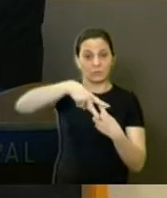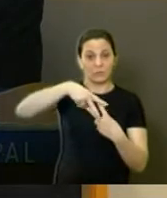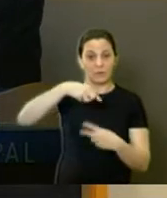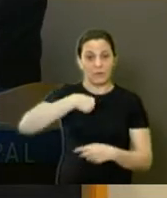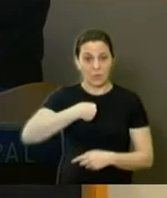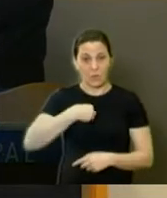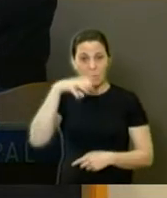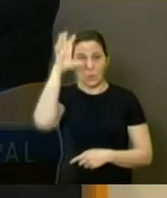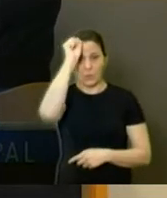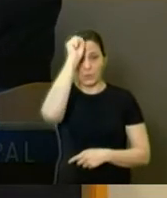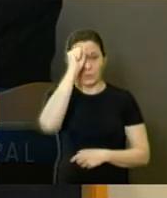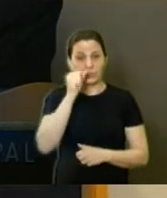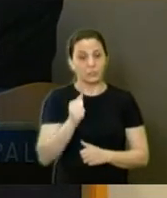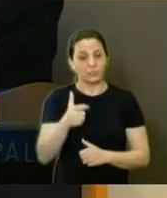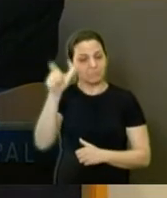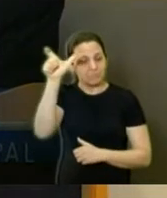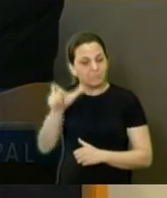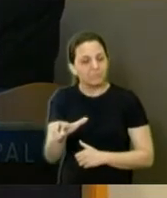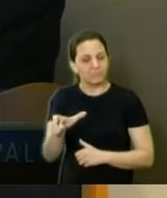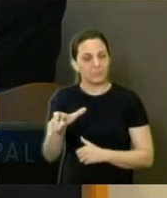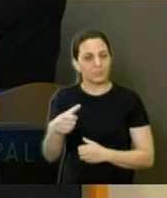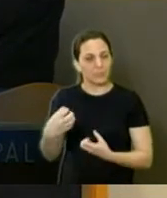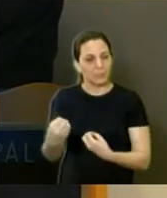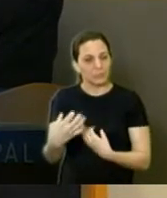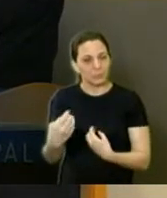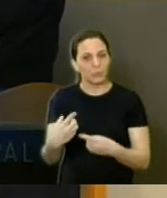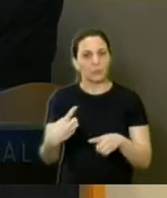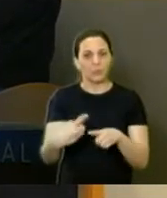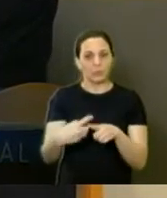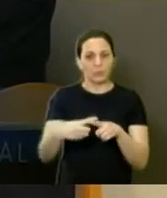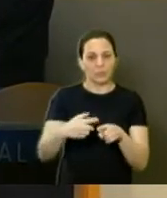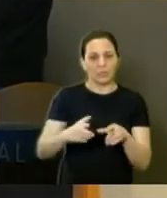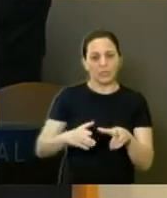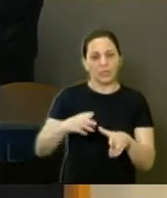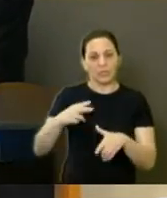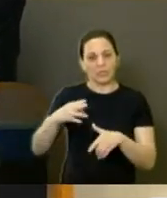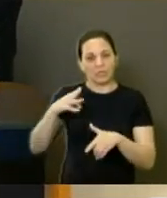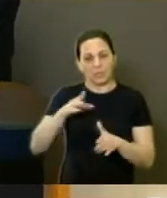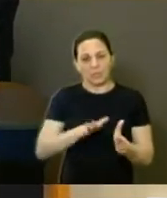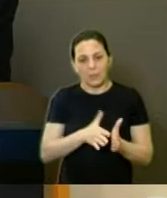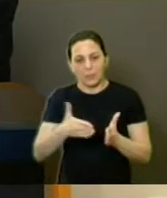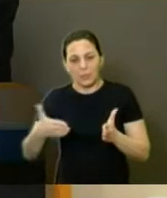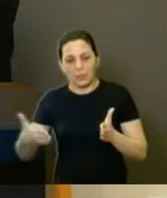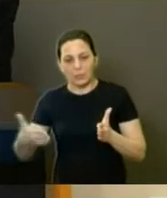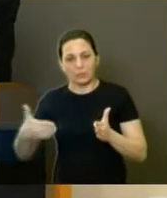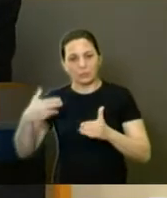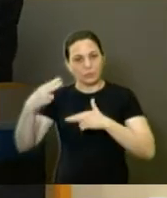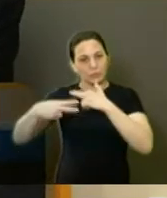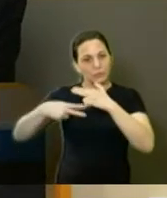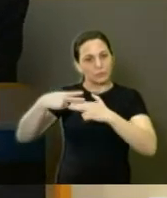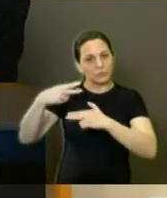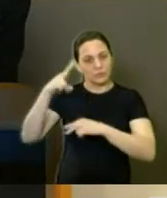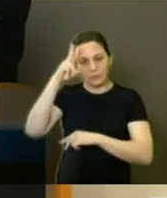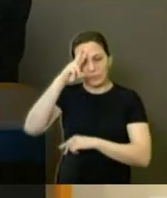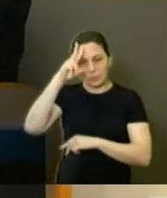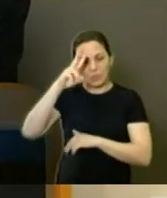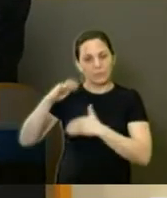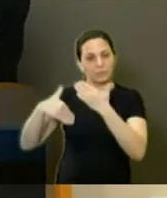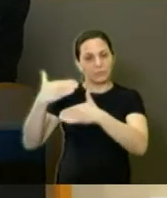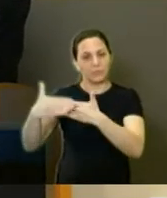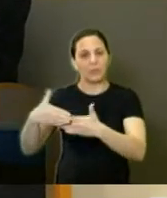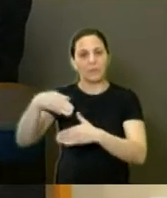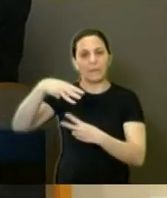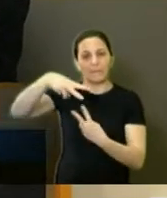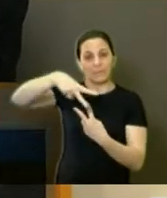com o Moacir, você, Moacir, na minha também trajetória maçônica. Adorei quando você nos